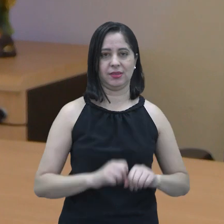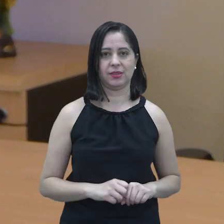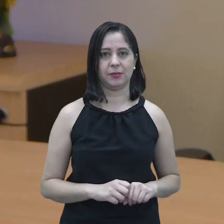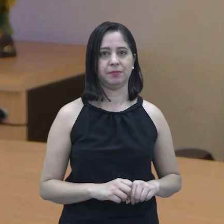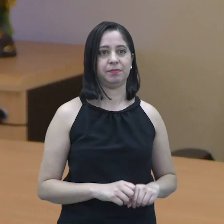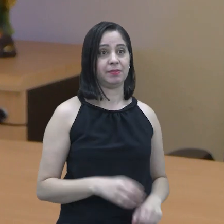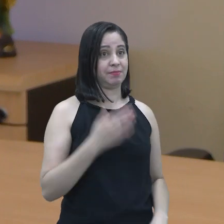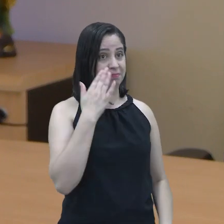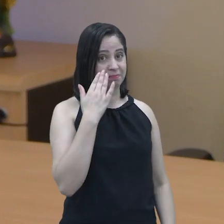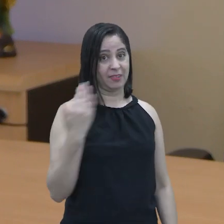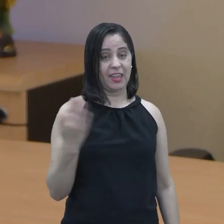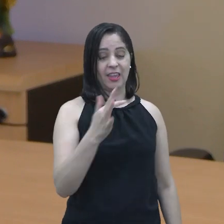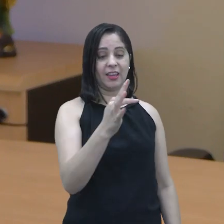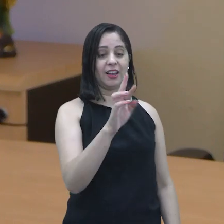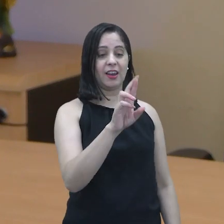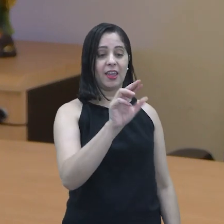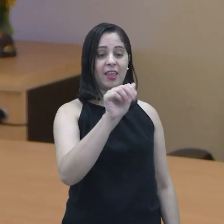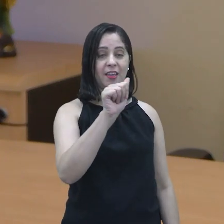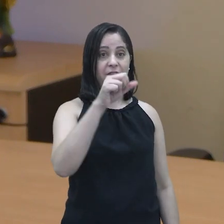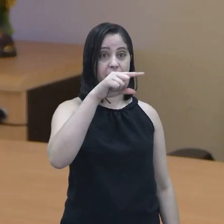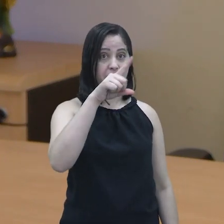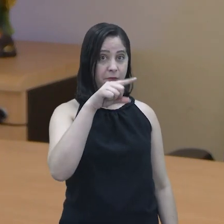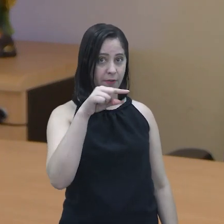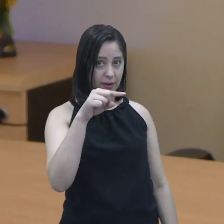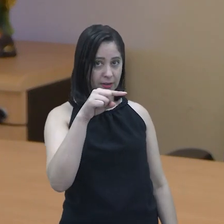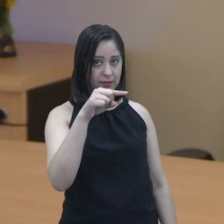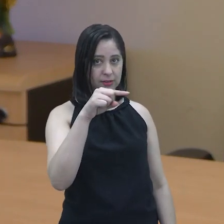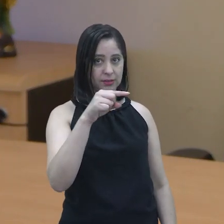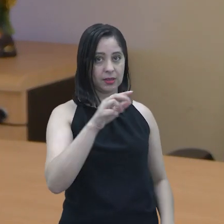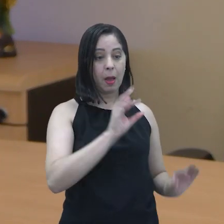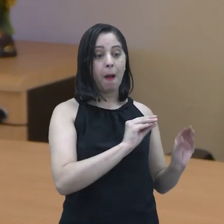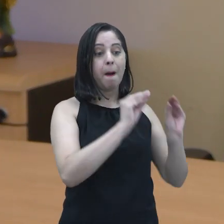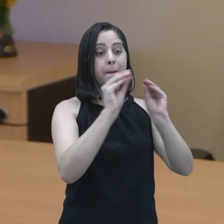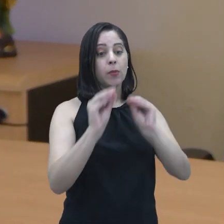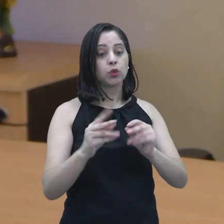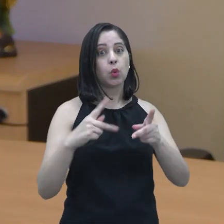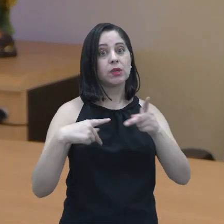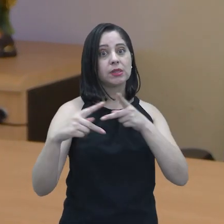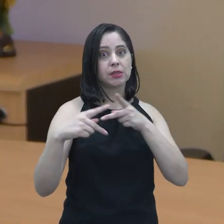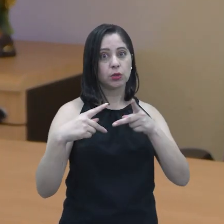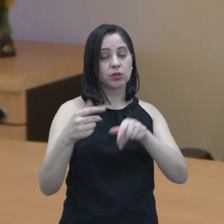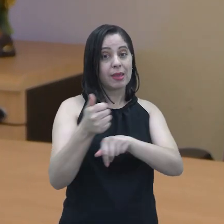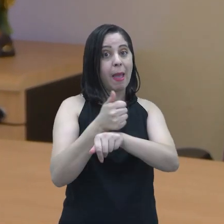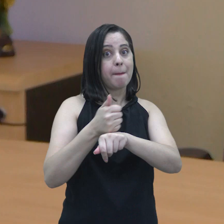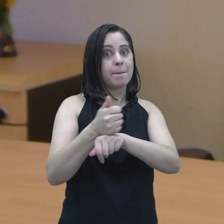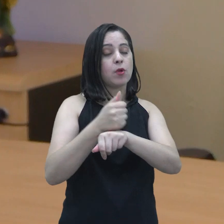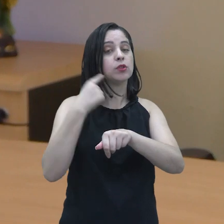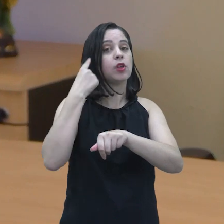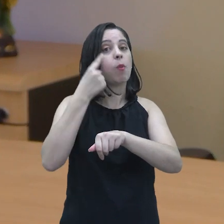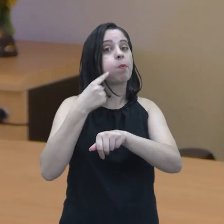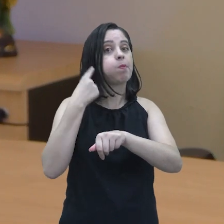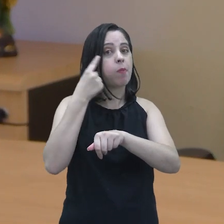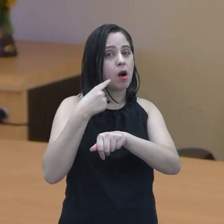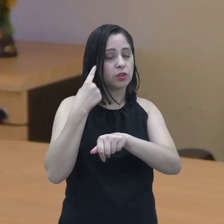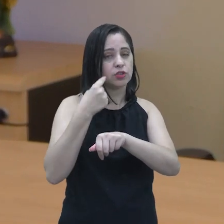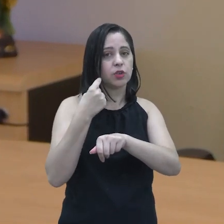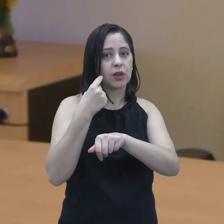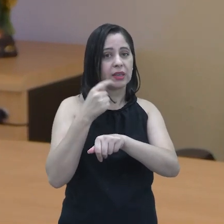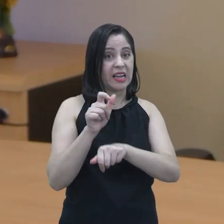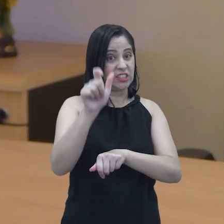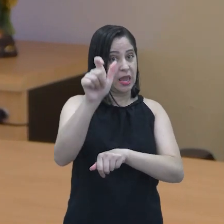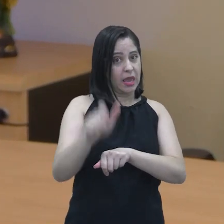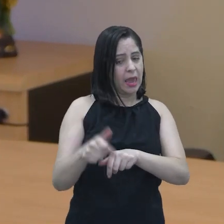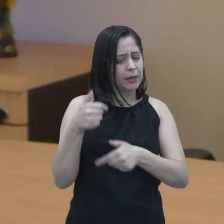de Castro Holsworth chegou a São José dos Campos como advogado e aqui,